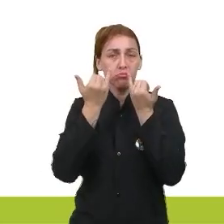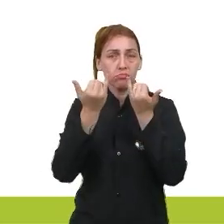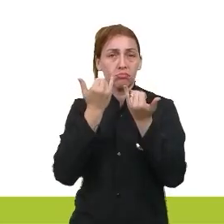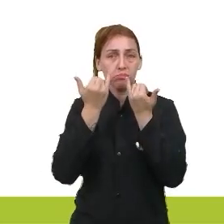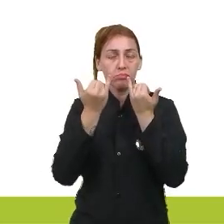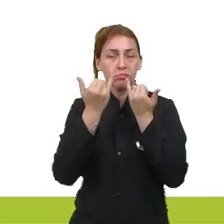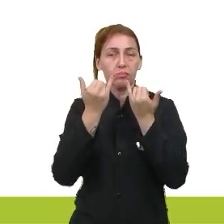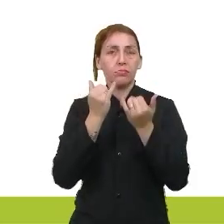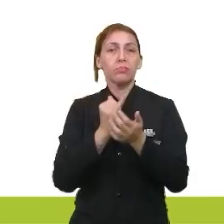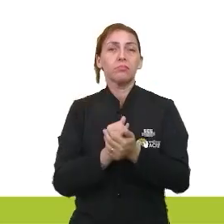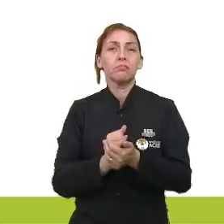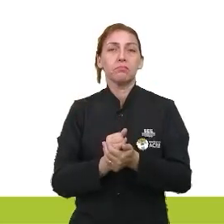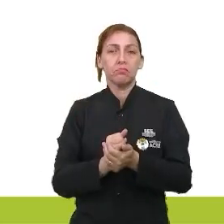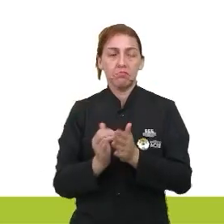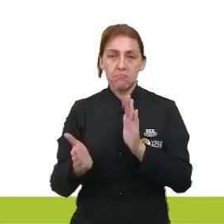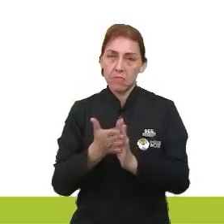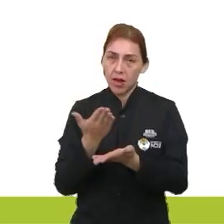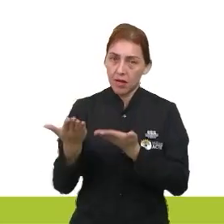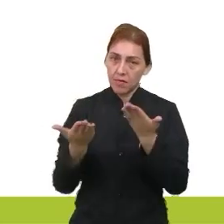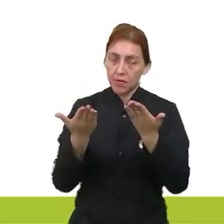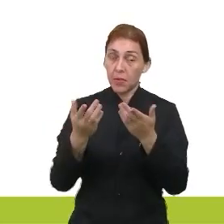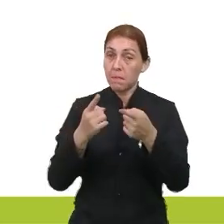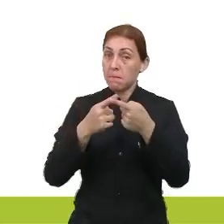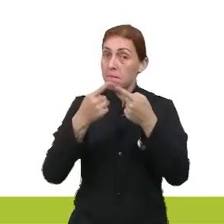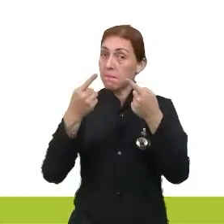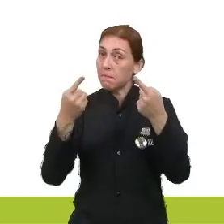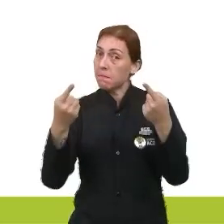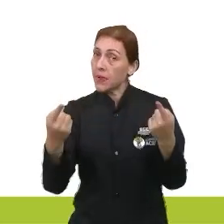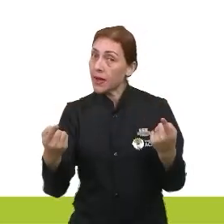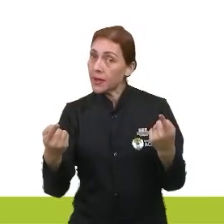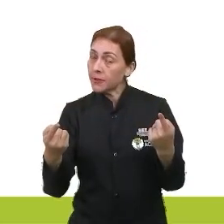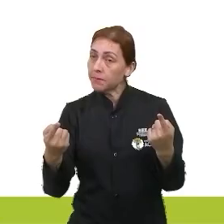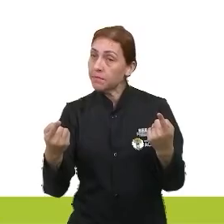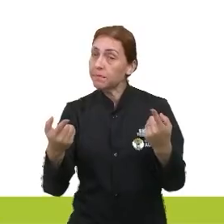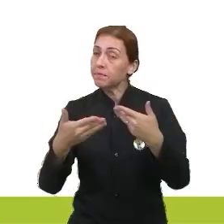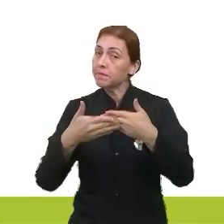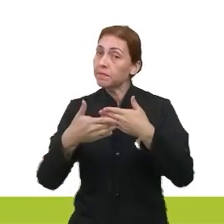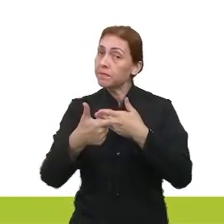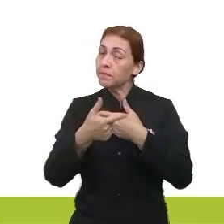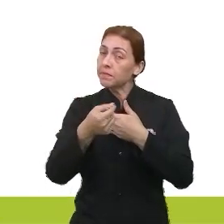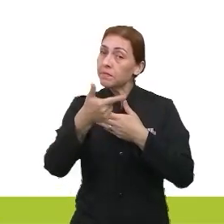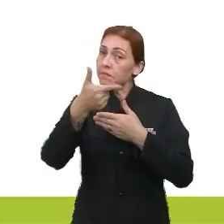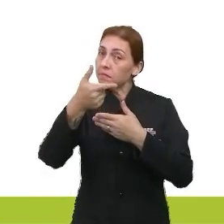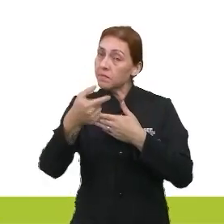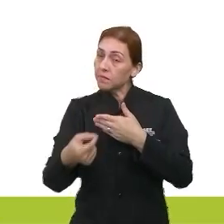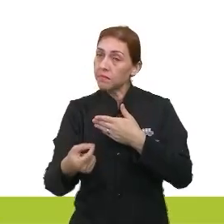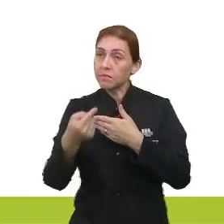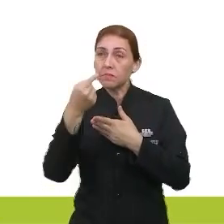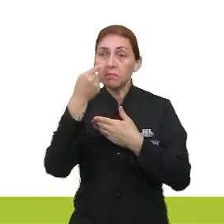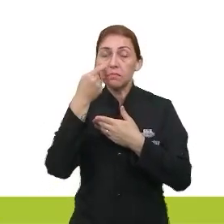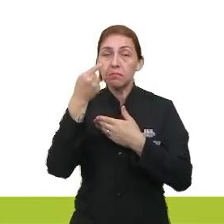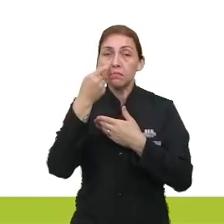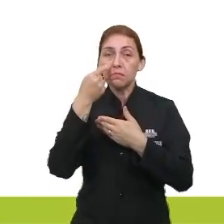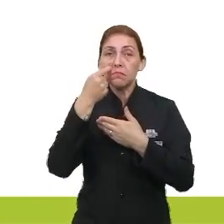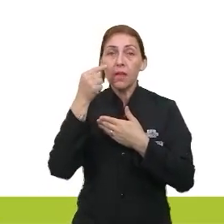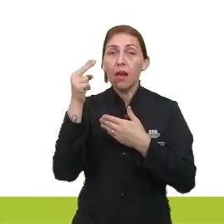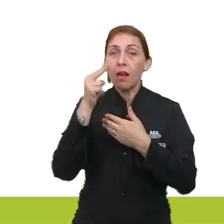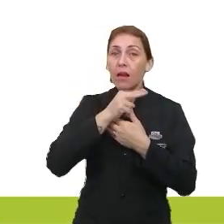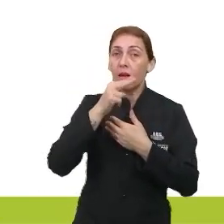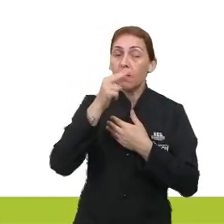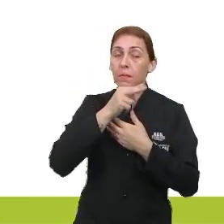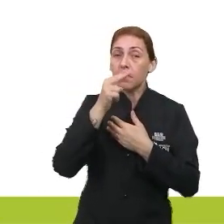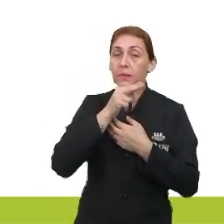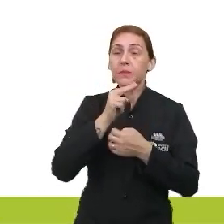real. Incrível, né? Mas, a partir de 2020, olha como as coisas são